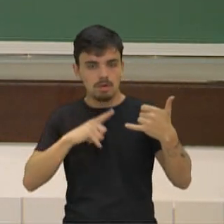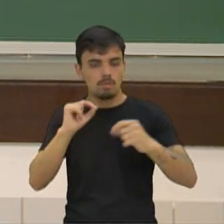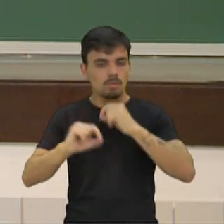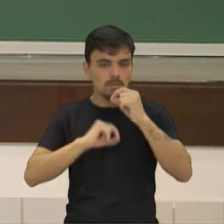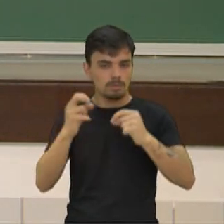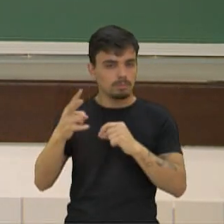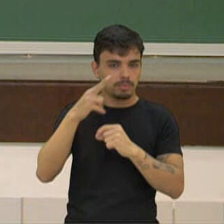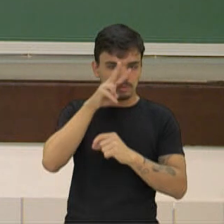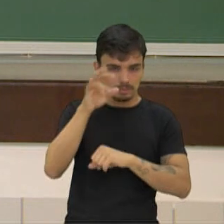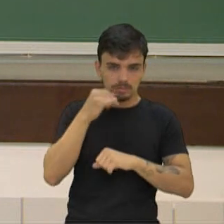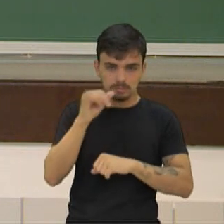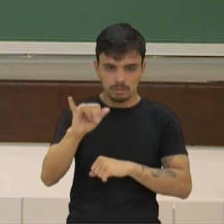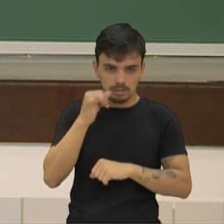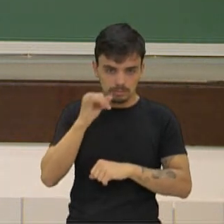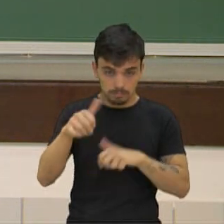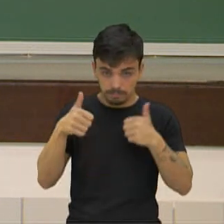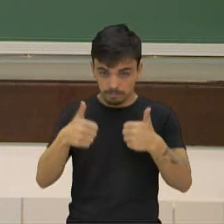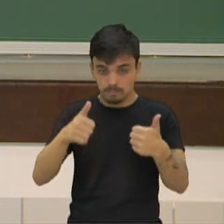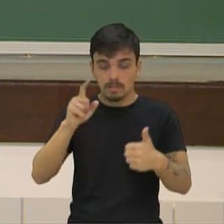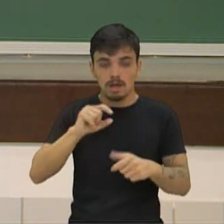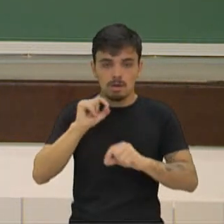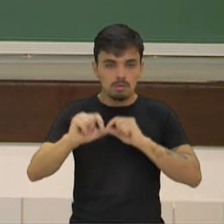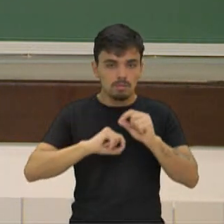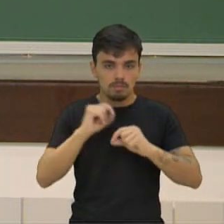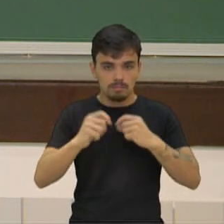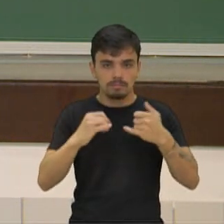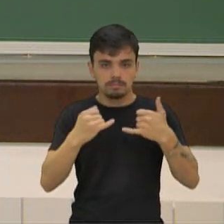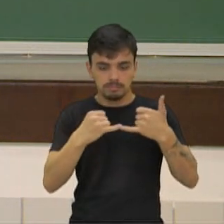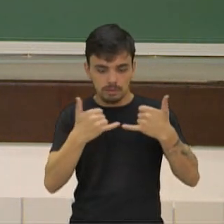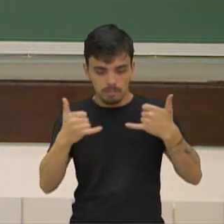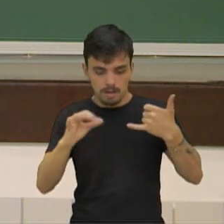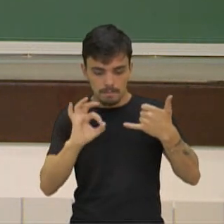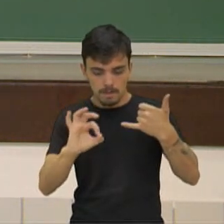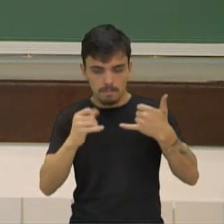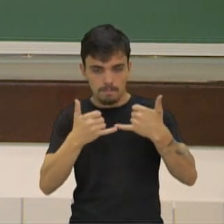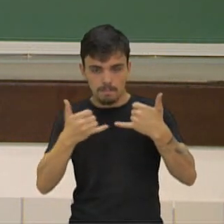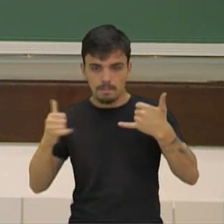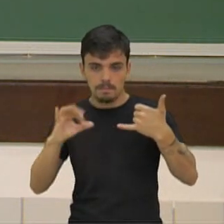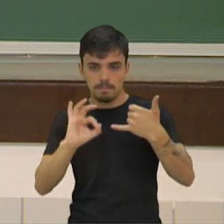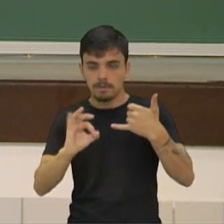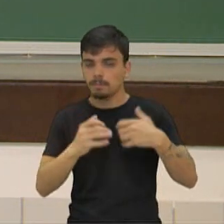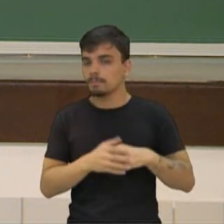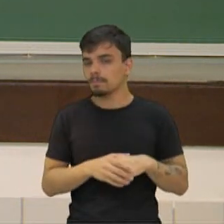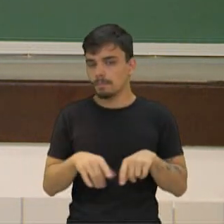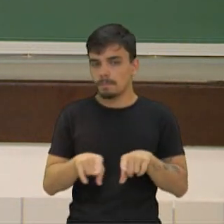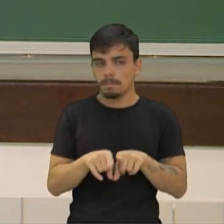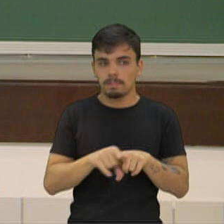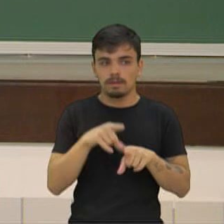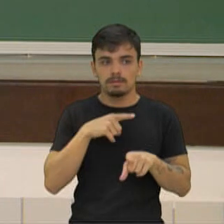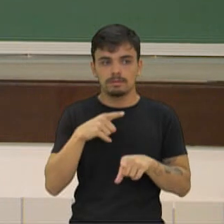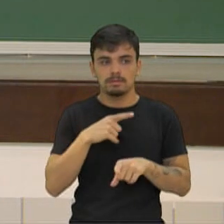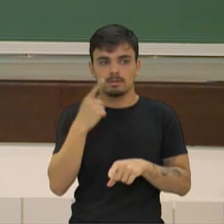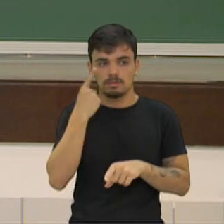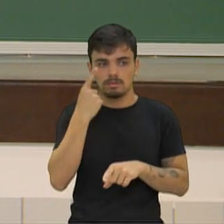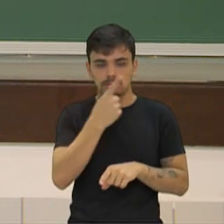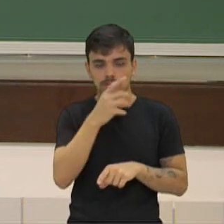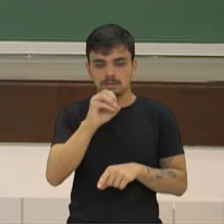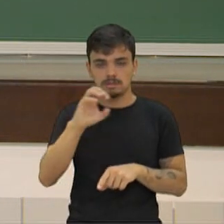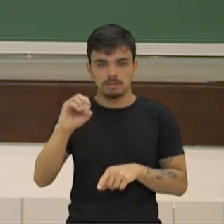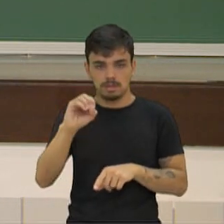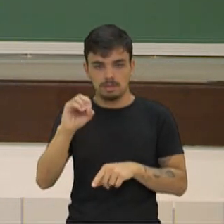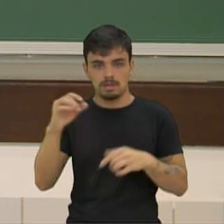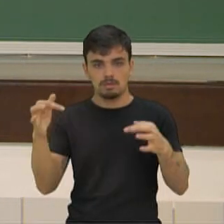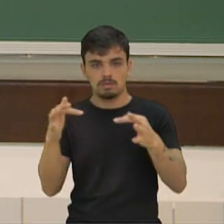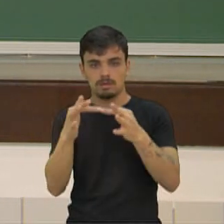elétrico? Tá? Então, esse é o ponto do circuito. Então, eu tenho aqui 100 ohms ligado no ponto A, 300 ohms ligado no ponto